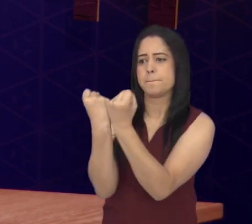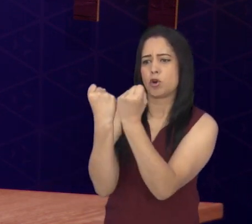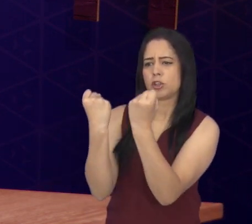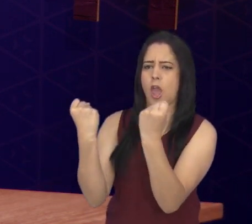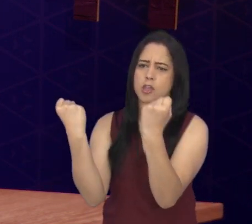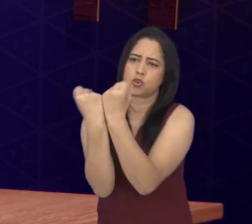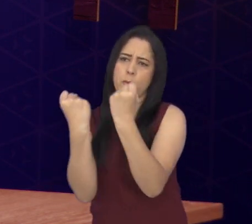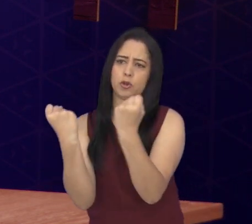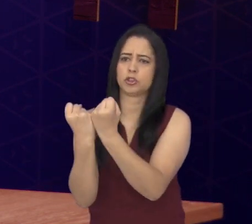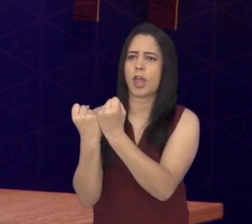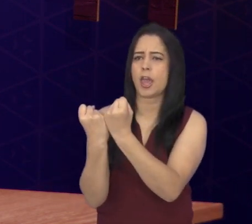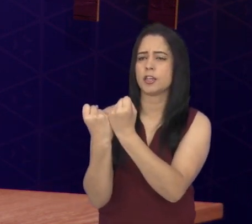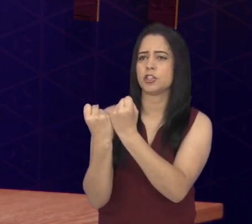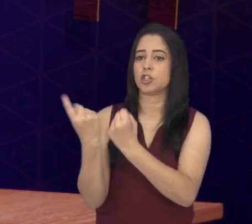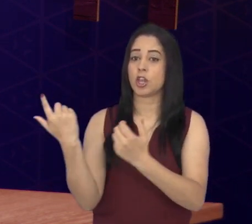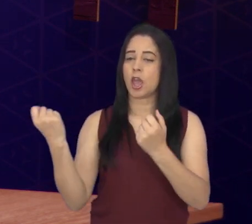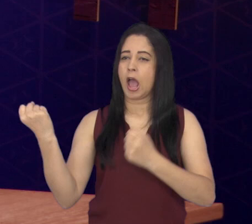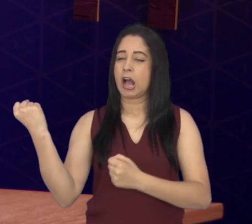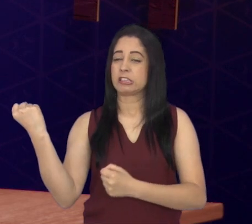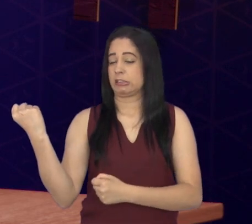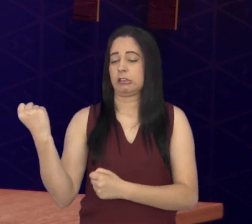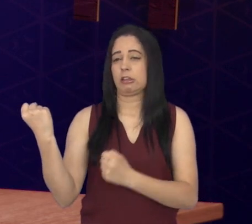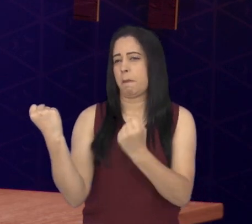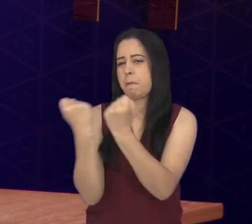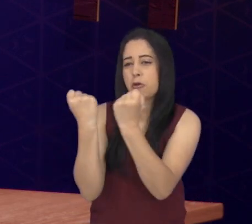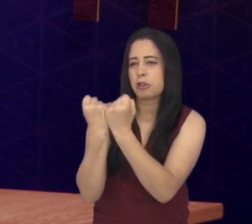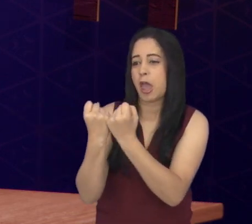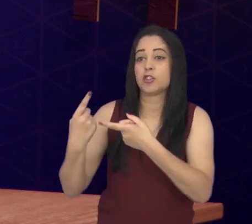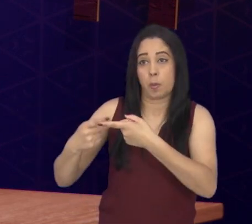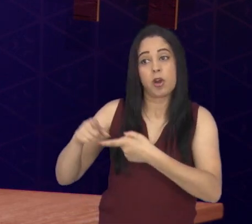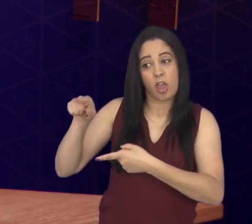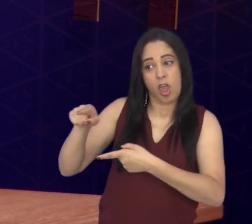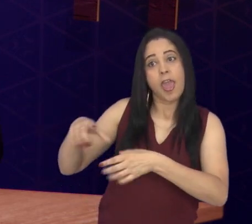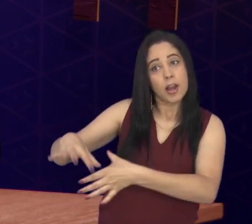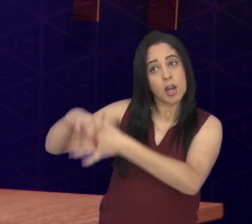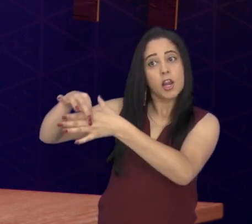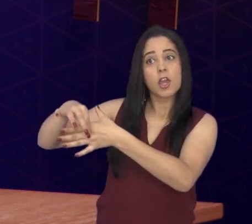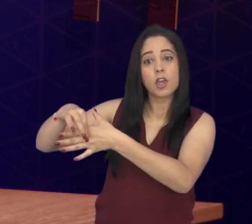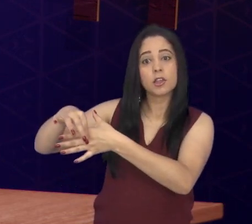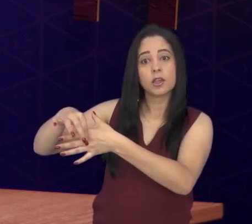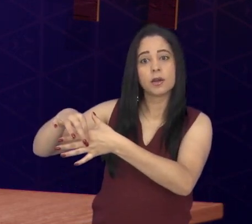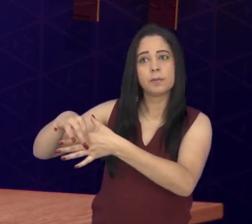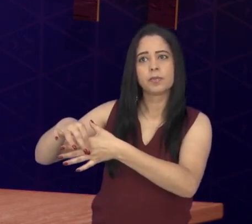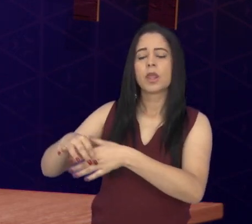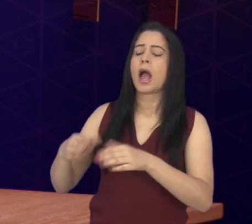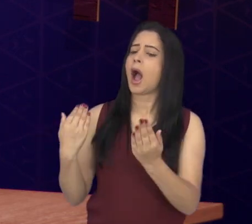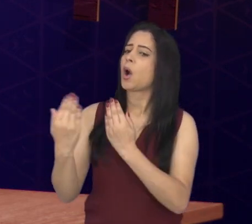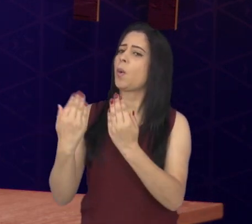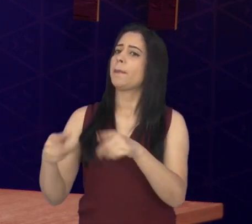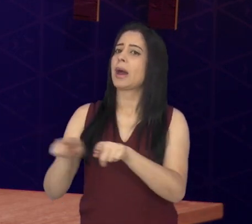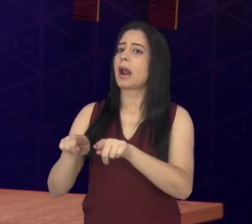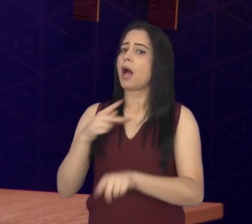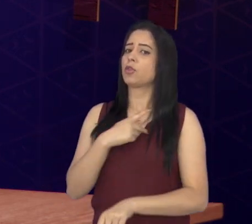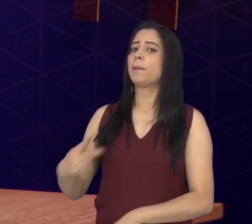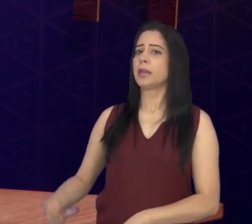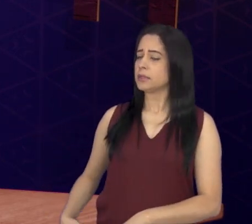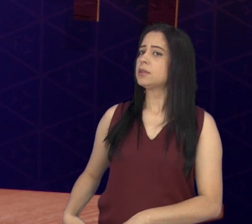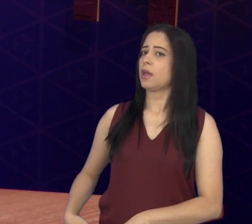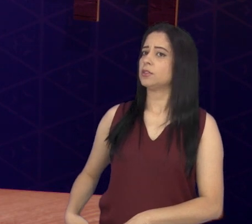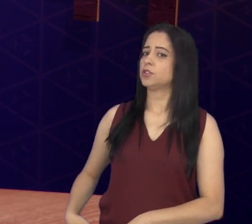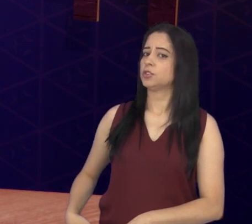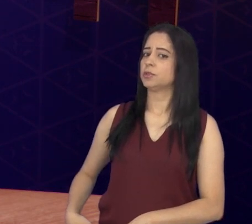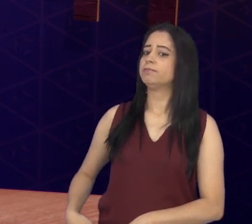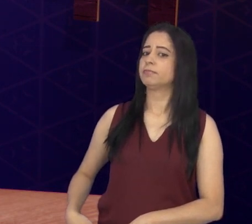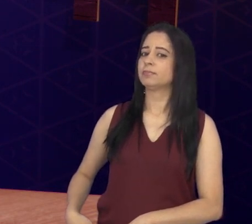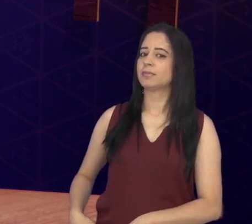E isso é mais ou menos o papel de um líder do presidente também, que